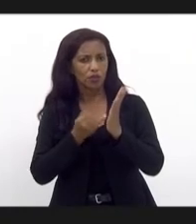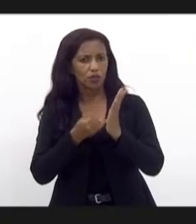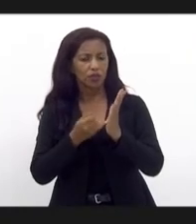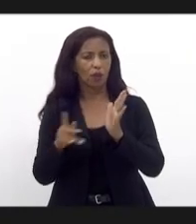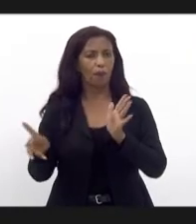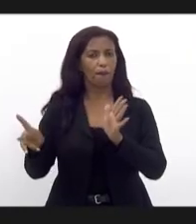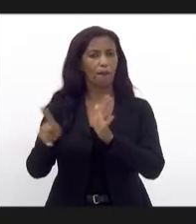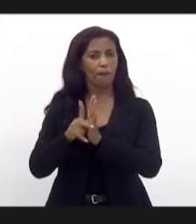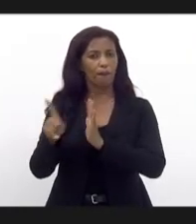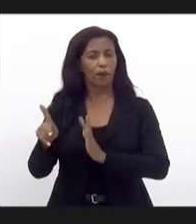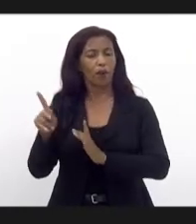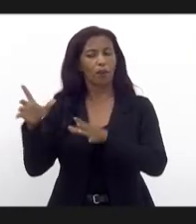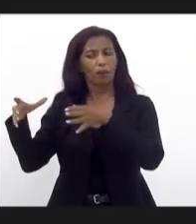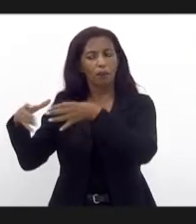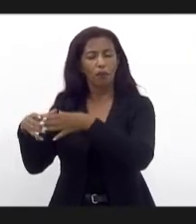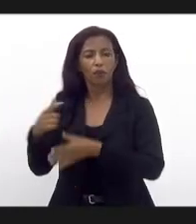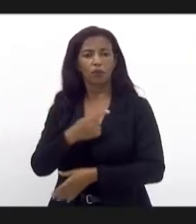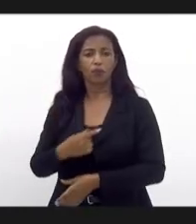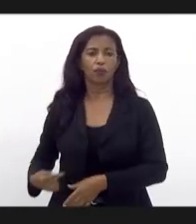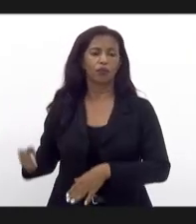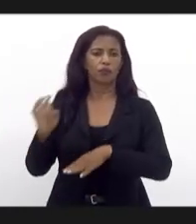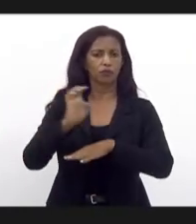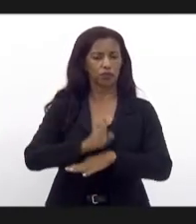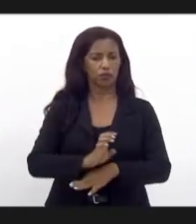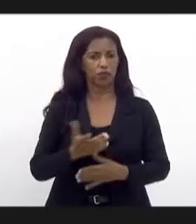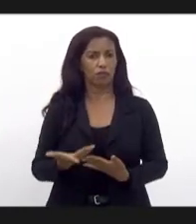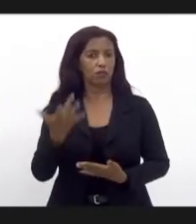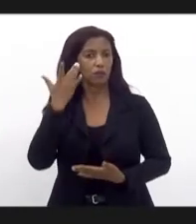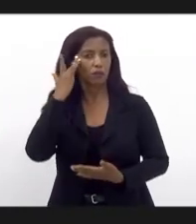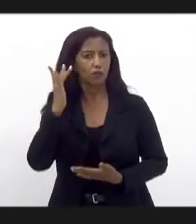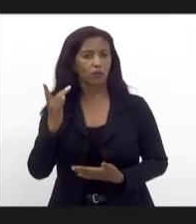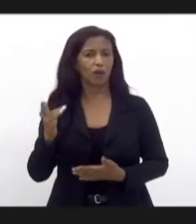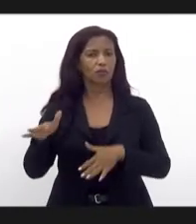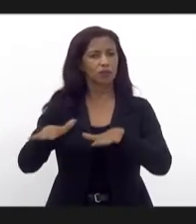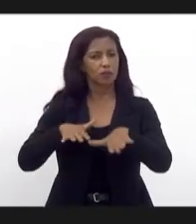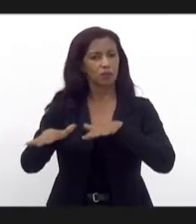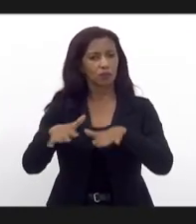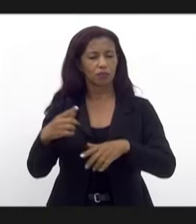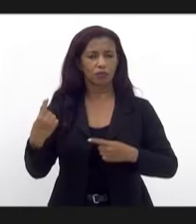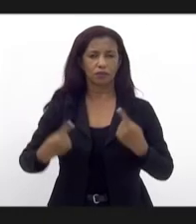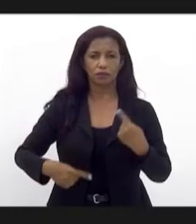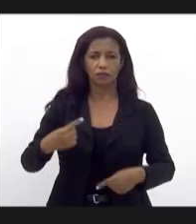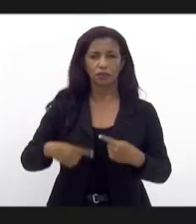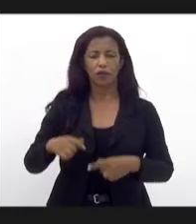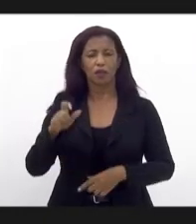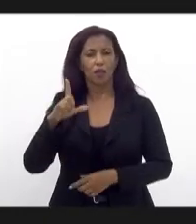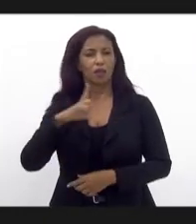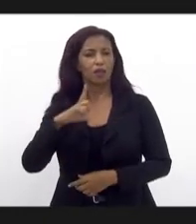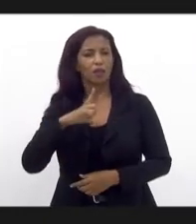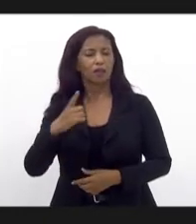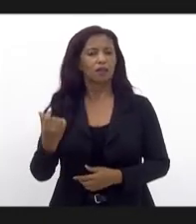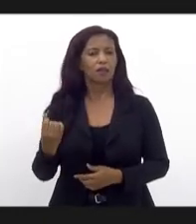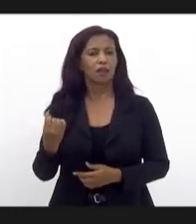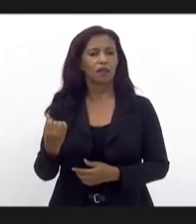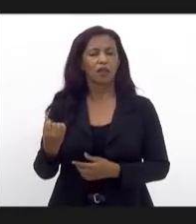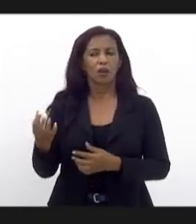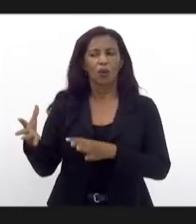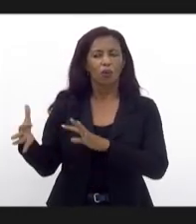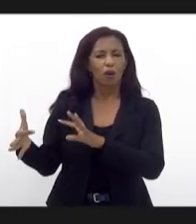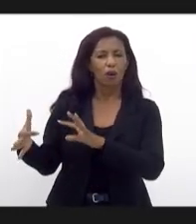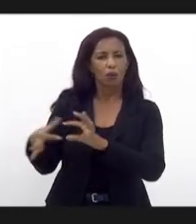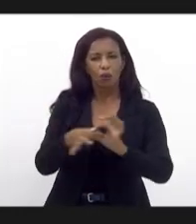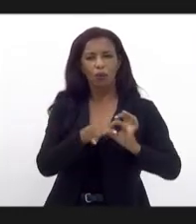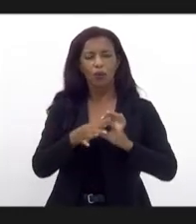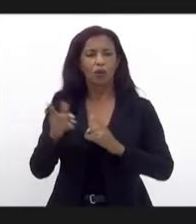da Pampulha foi quem fez, foi o governo do Estado. Então, eu acho que essa mobilização política, ela tem uma pluralidade